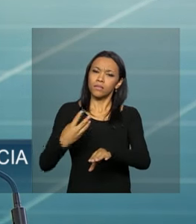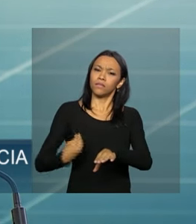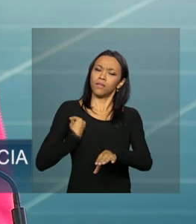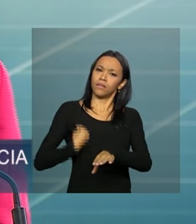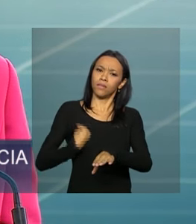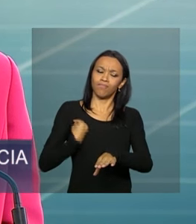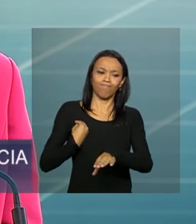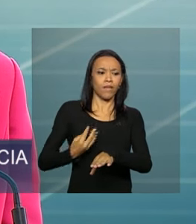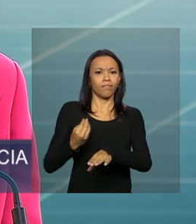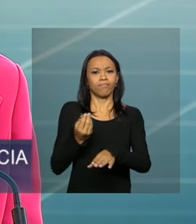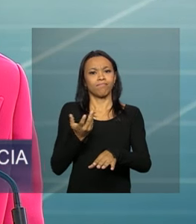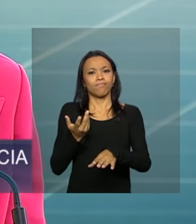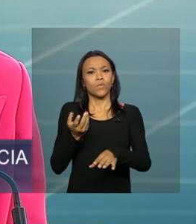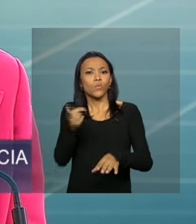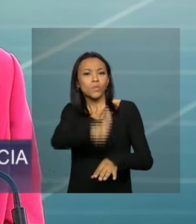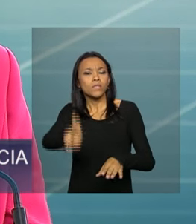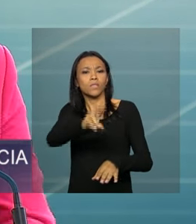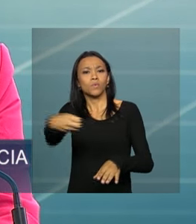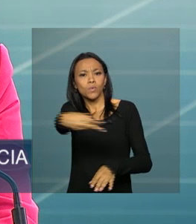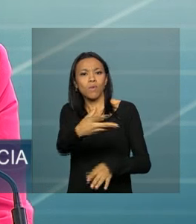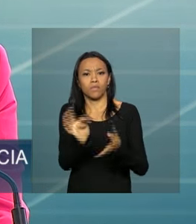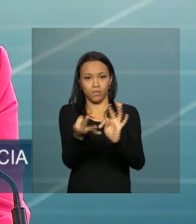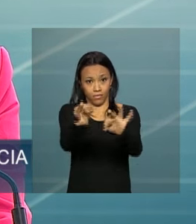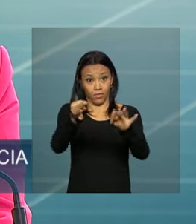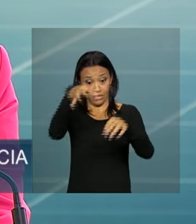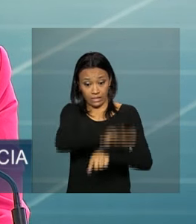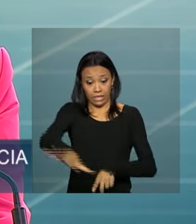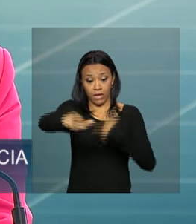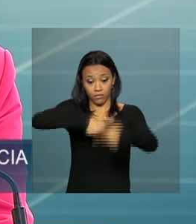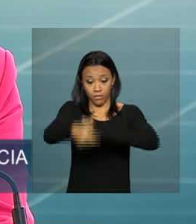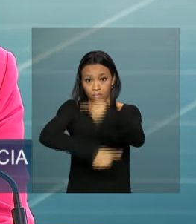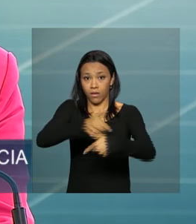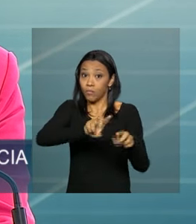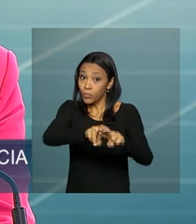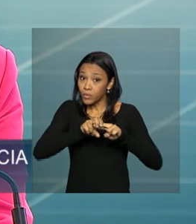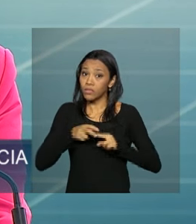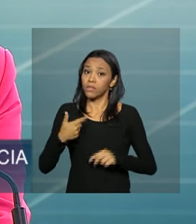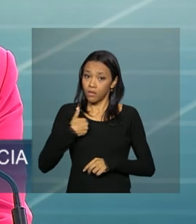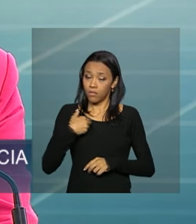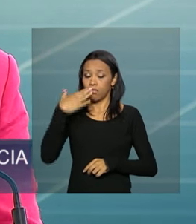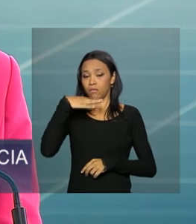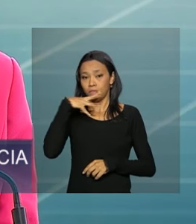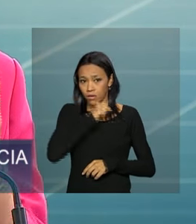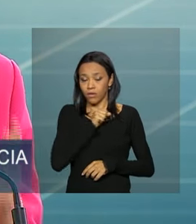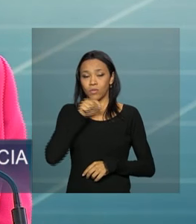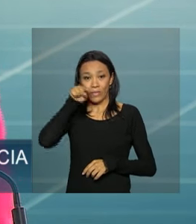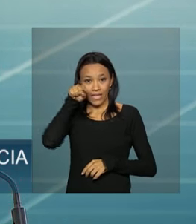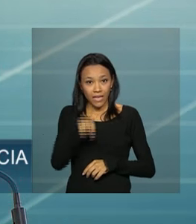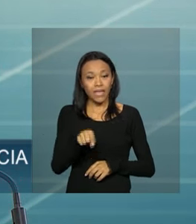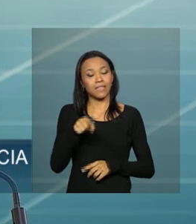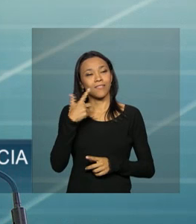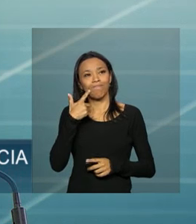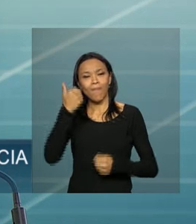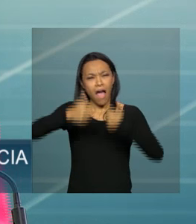a vanguarda da inovação. Por isso, eu considero que este balanço